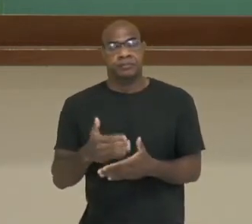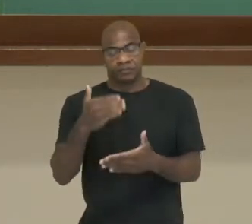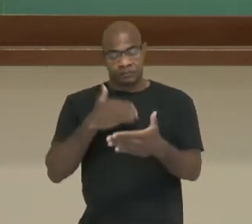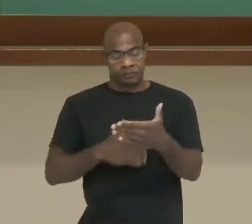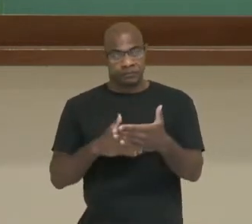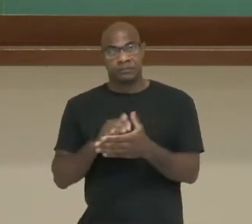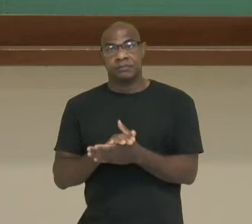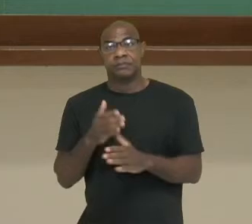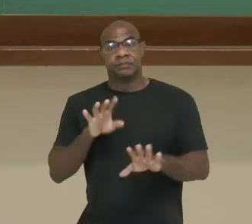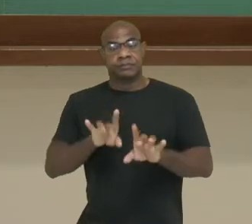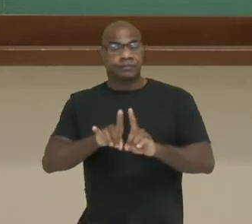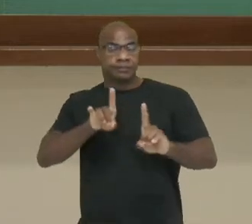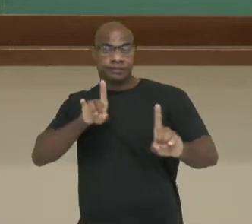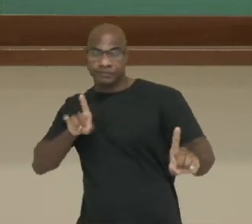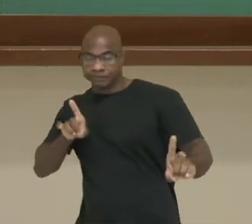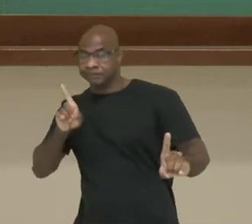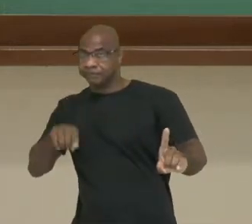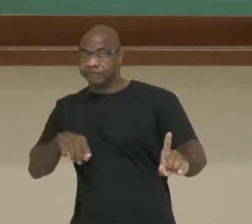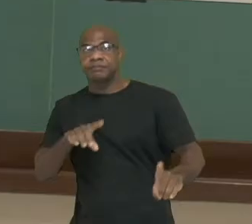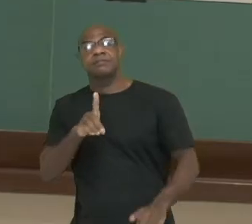O distanciamento.